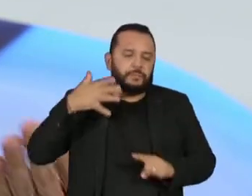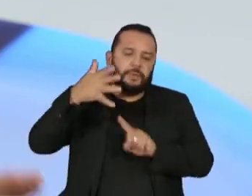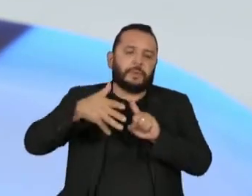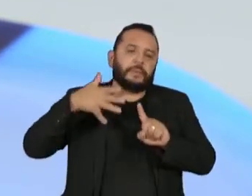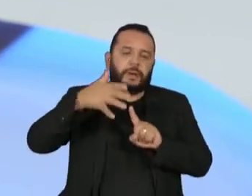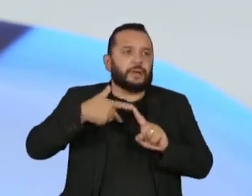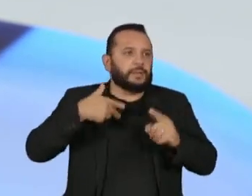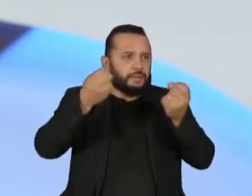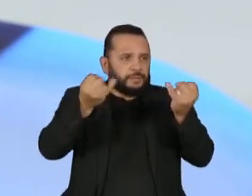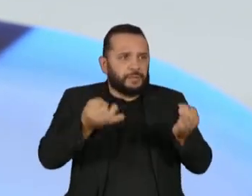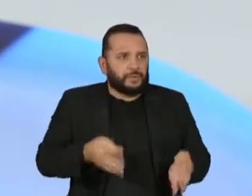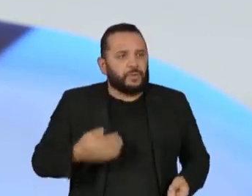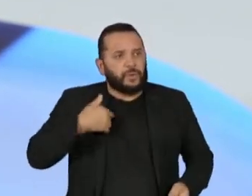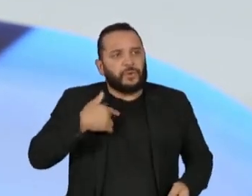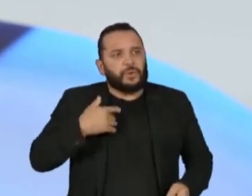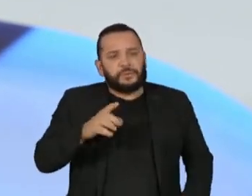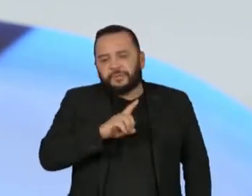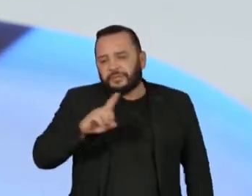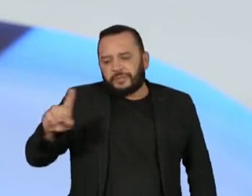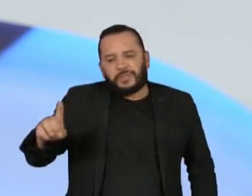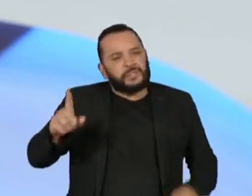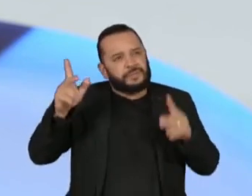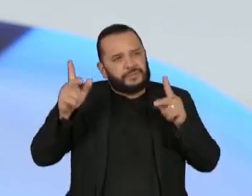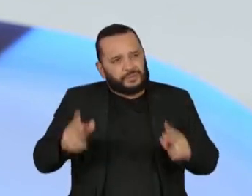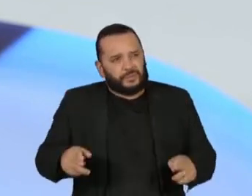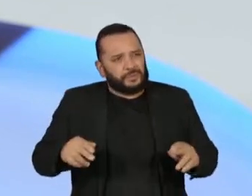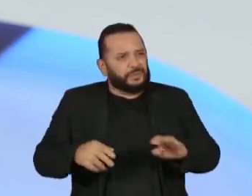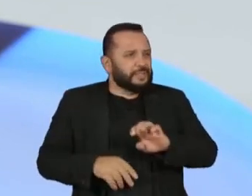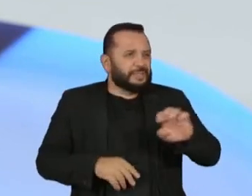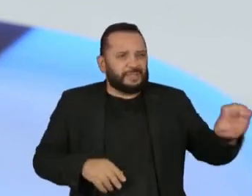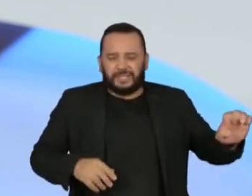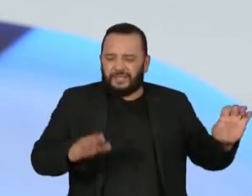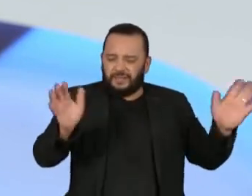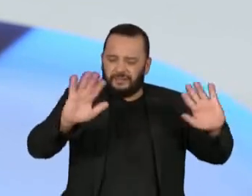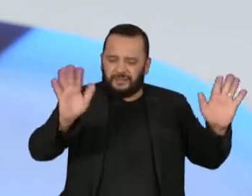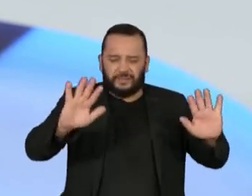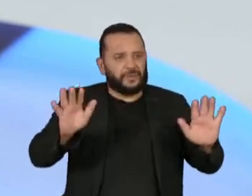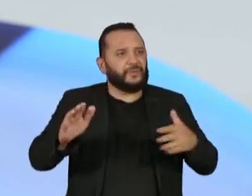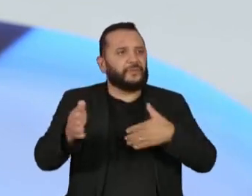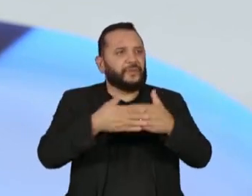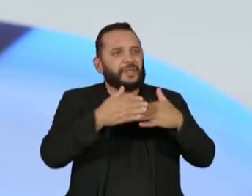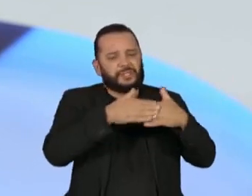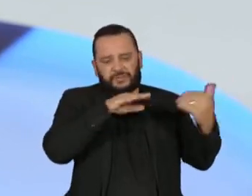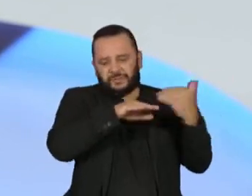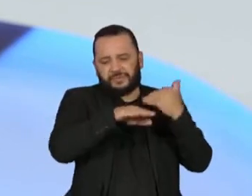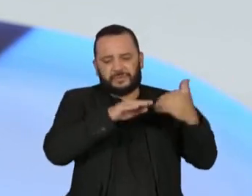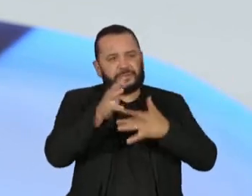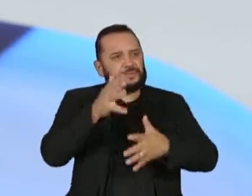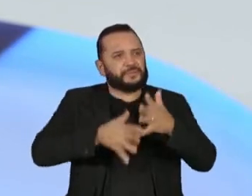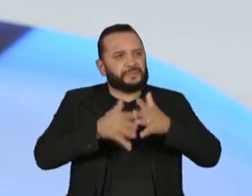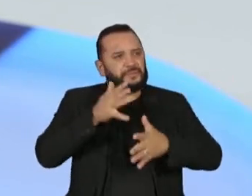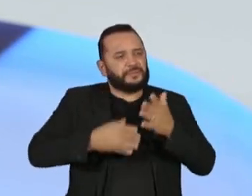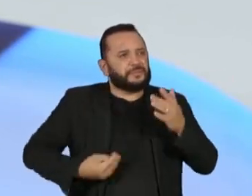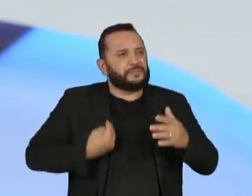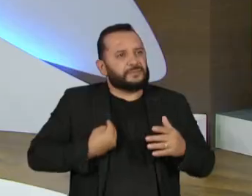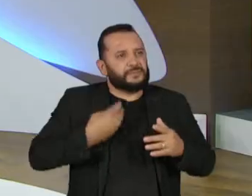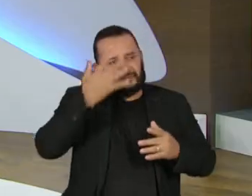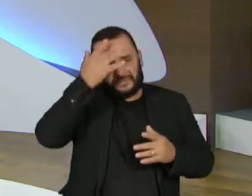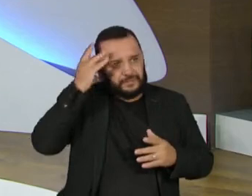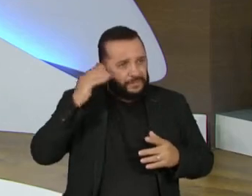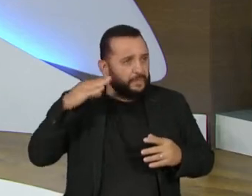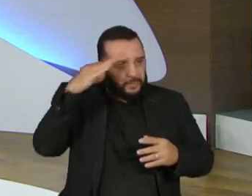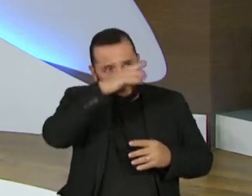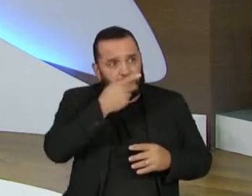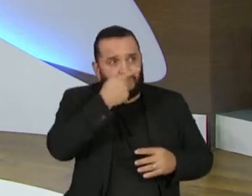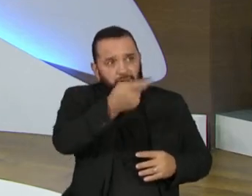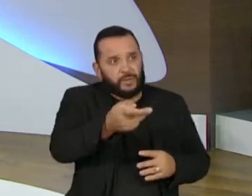queria que a direita fizesse manifestações como a esquerda sempre fez no Brasil interrompendo vidas atrapalhando a vida das pessoas eles foi o recado que ele deu